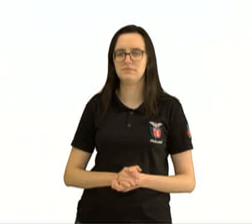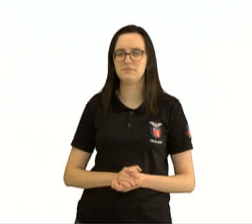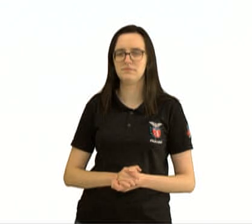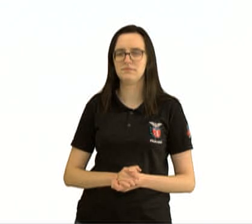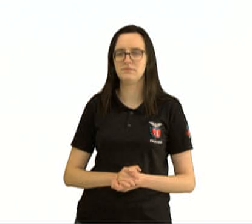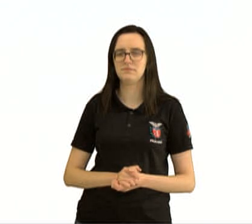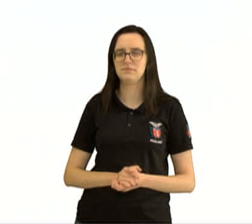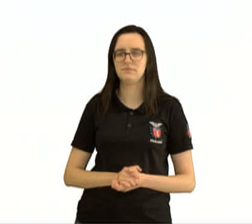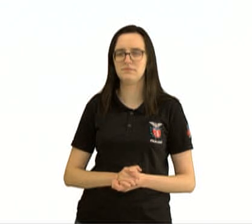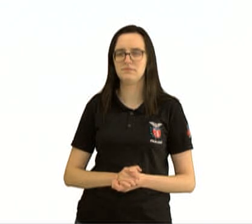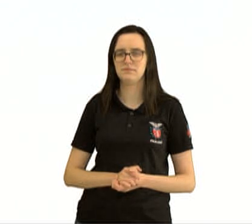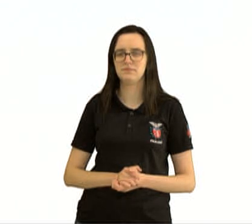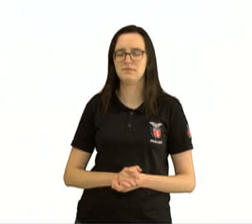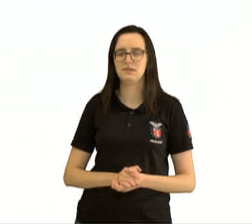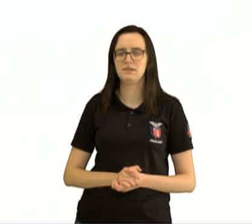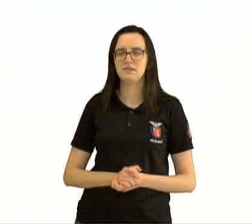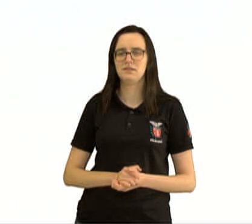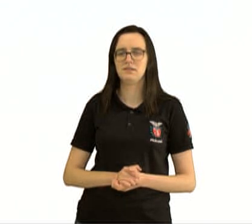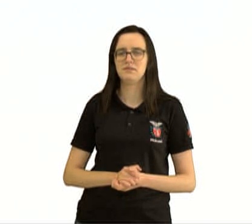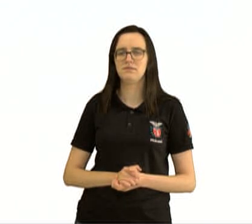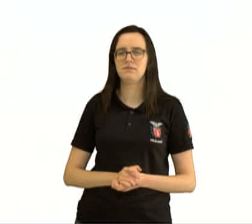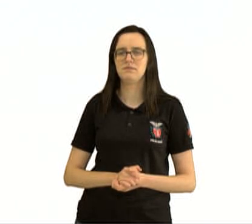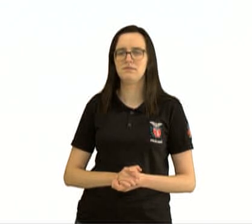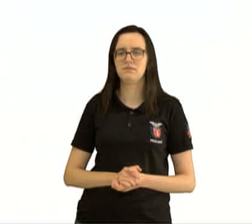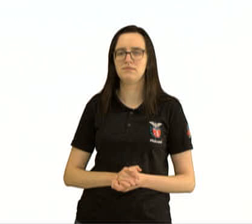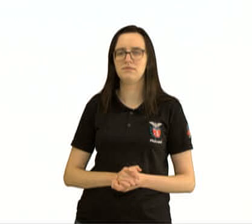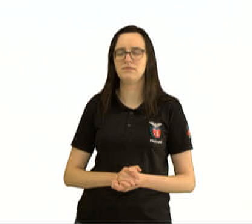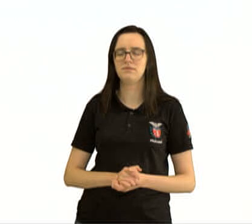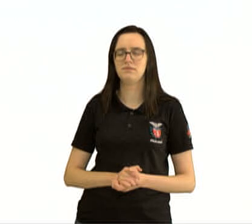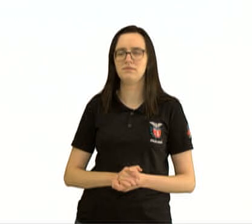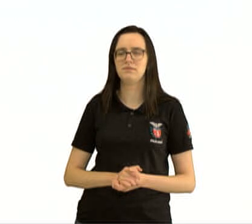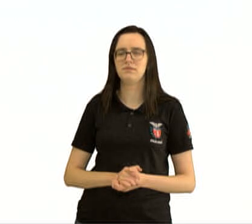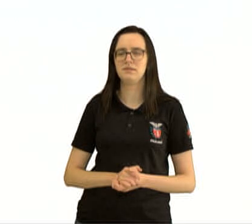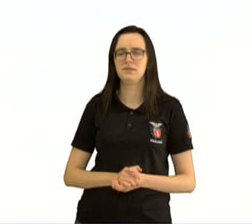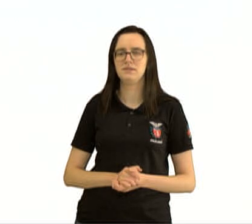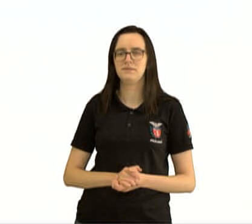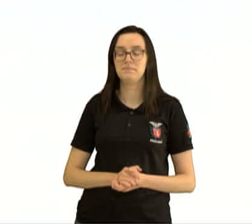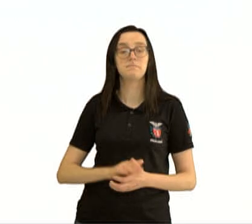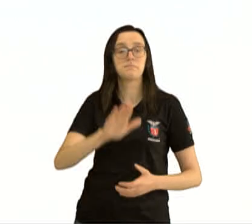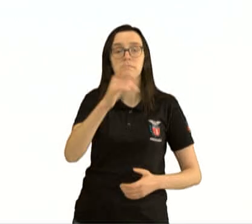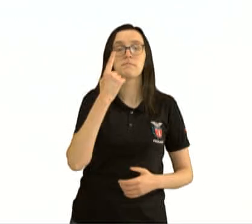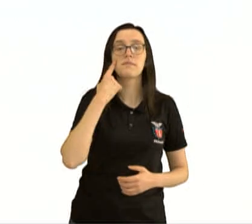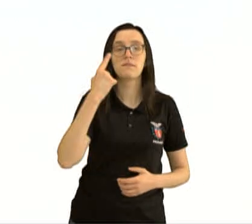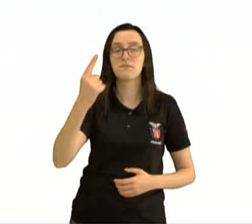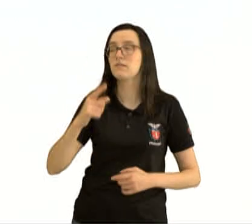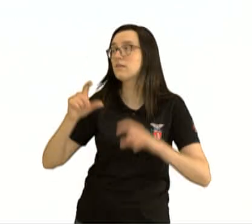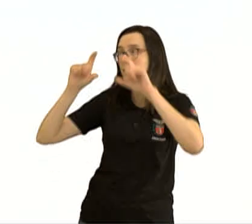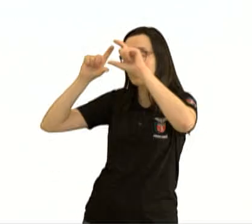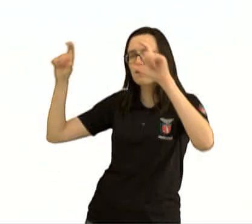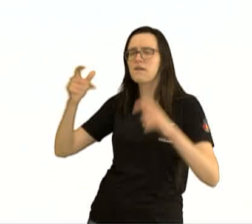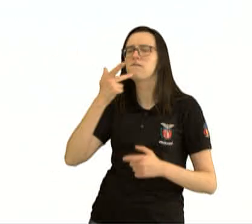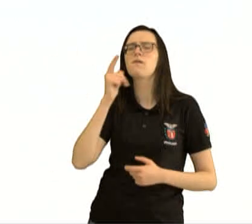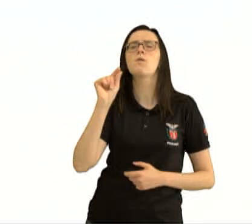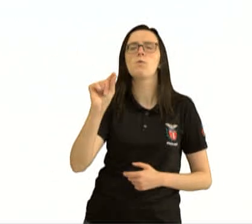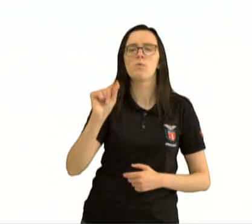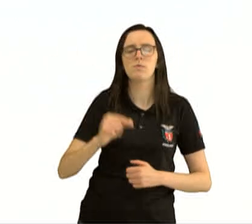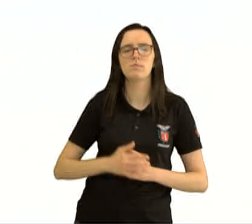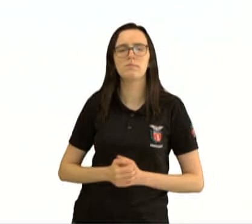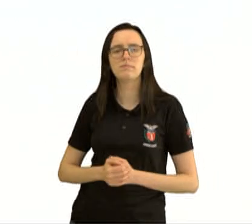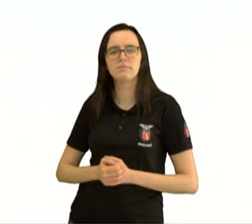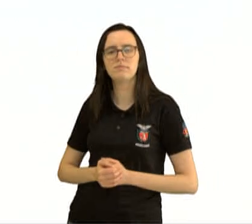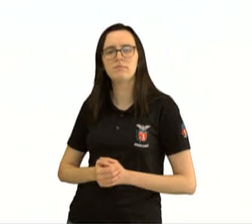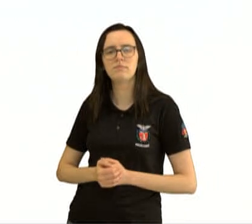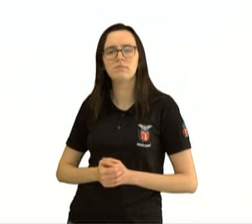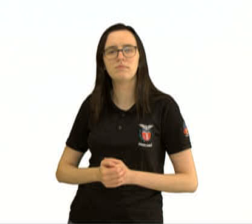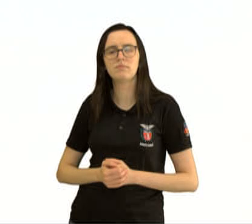I saw many beautiful birds, and I took some awesome photos. Então, a primeira parte, ela fala mais ou menos assim, ó.